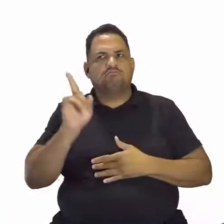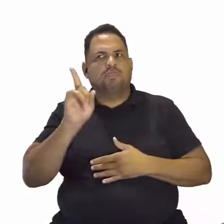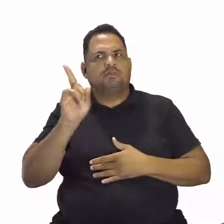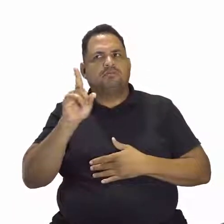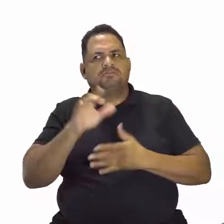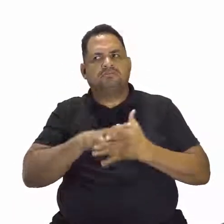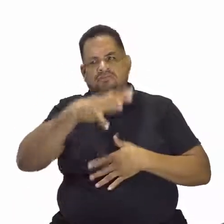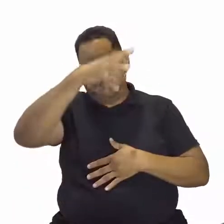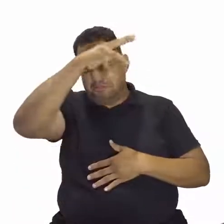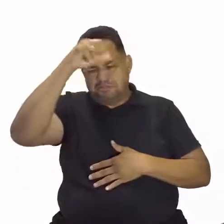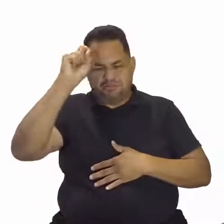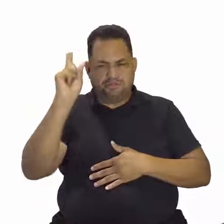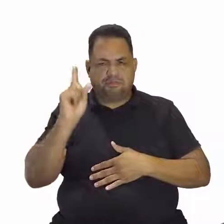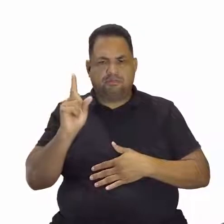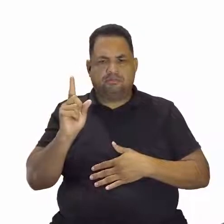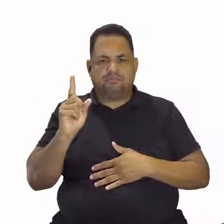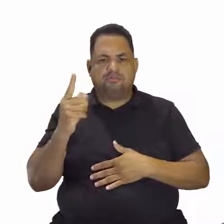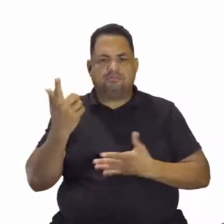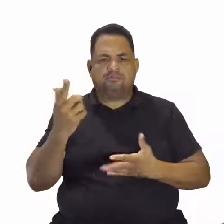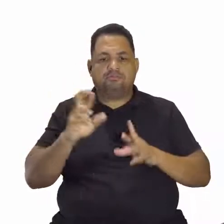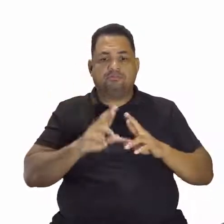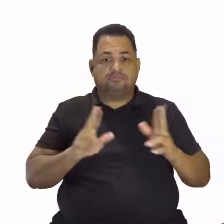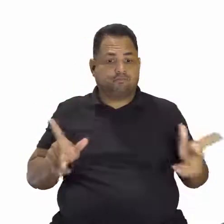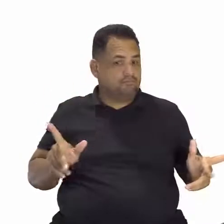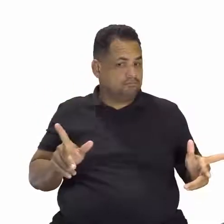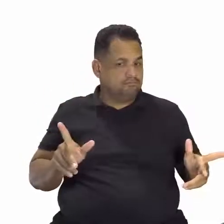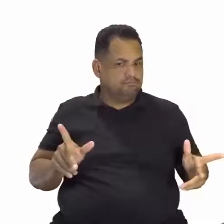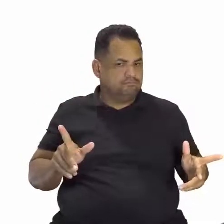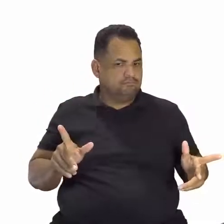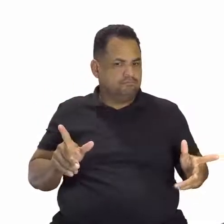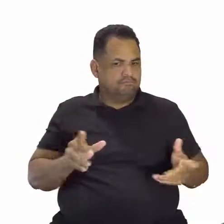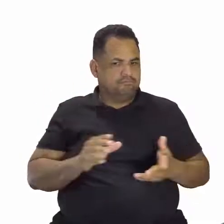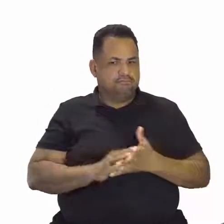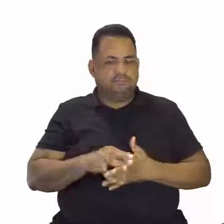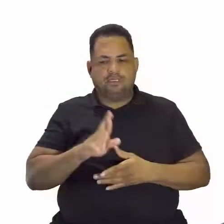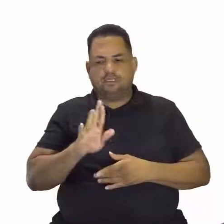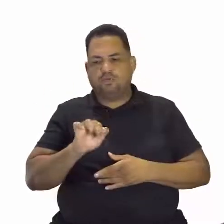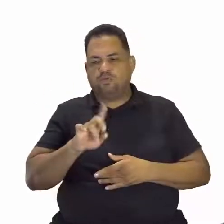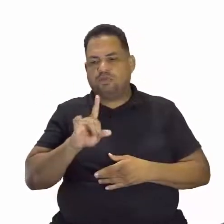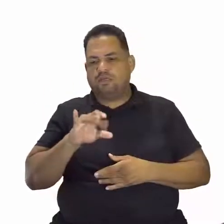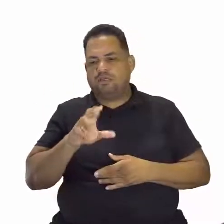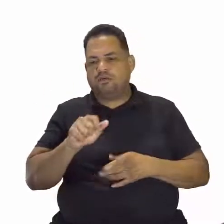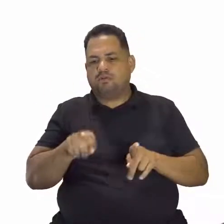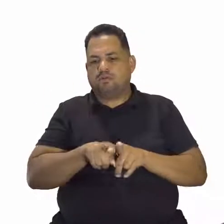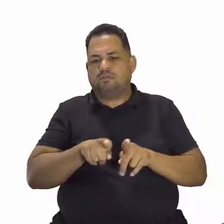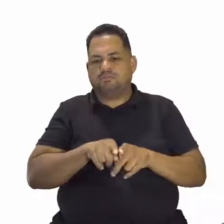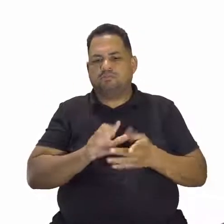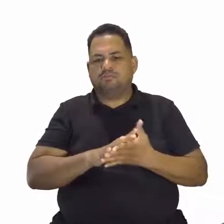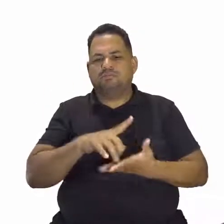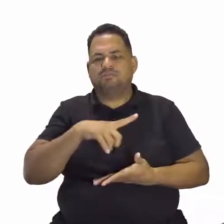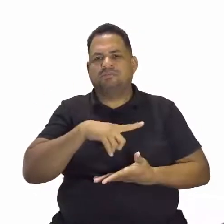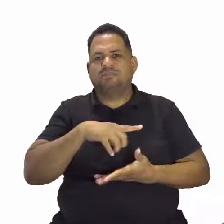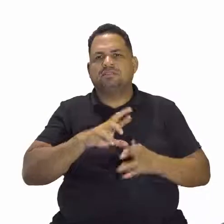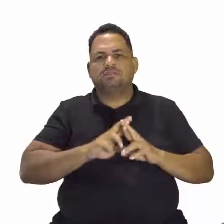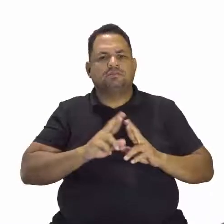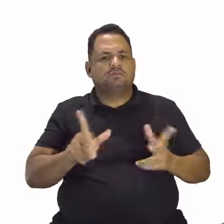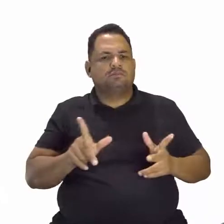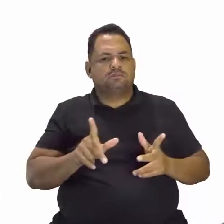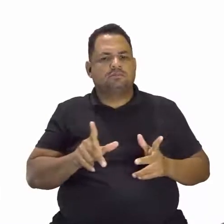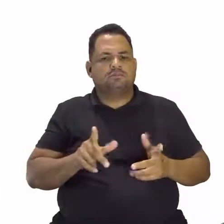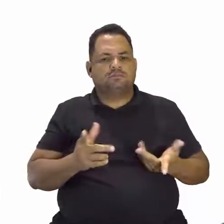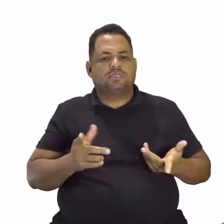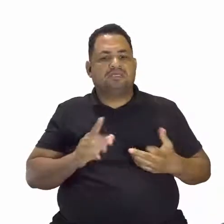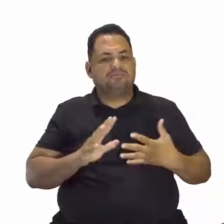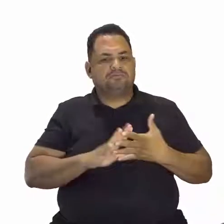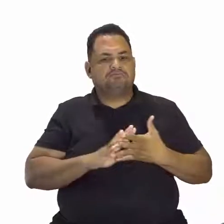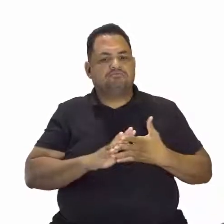no Amazonas. Isso não ocorreu em Rio Branco. Tem toda uma transversalidade, né? Tem toda